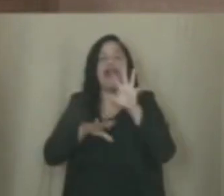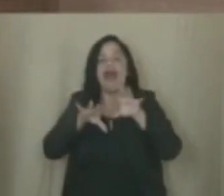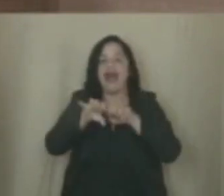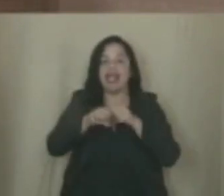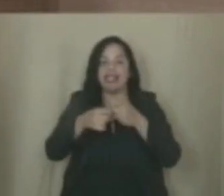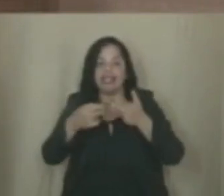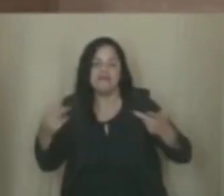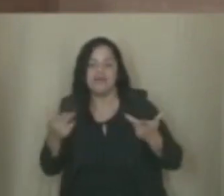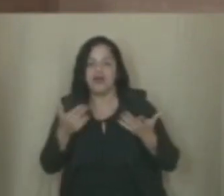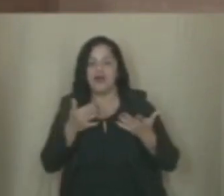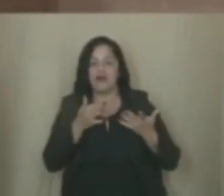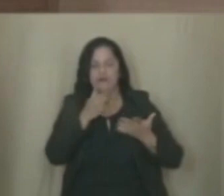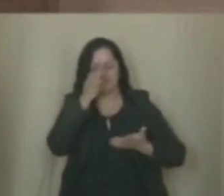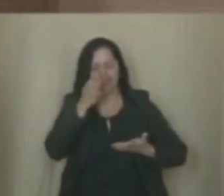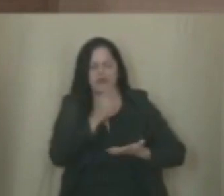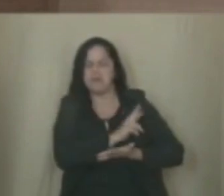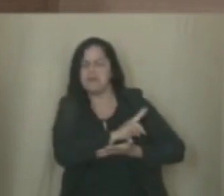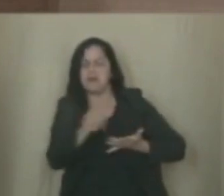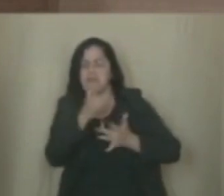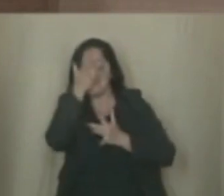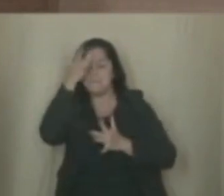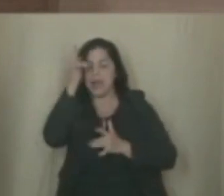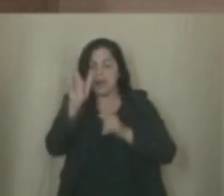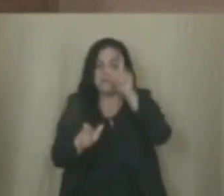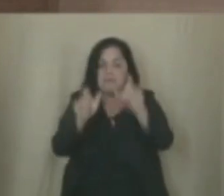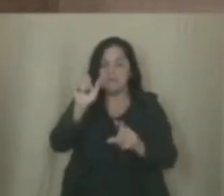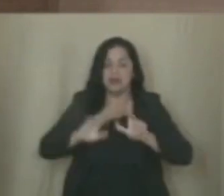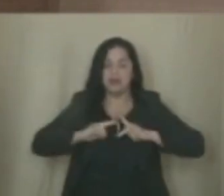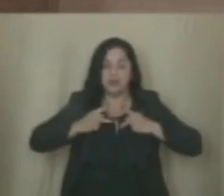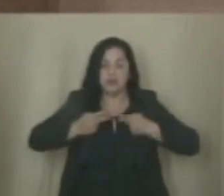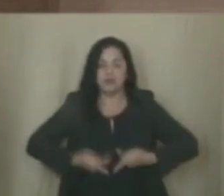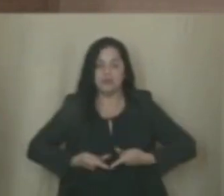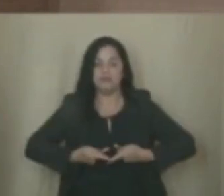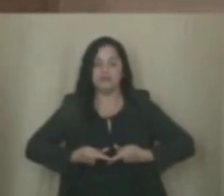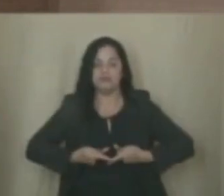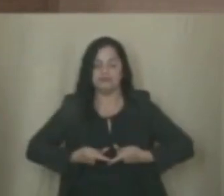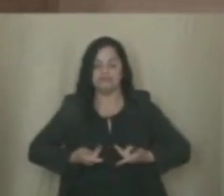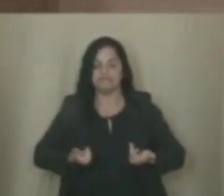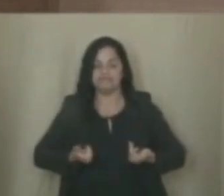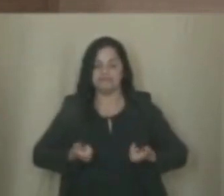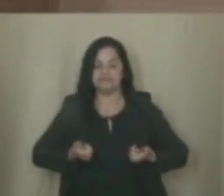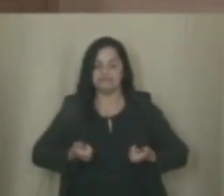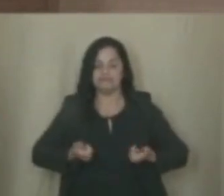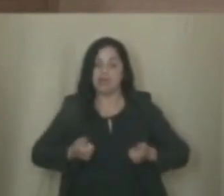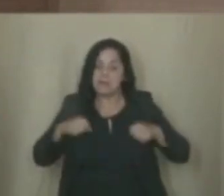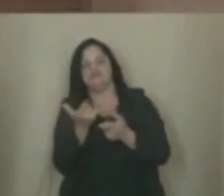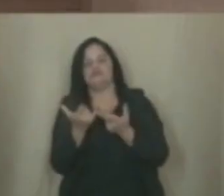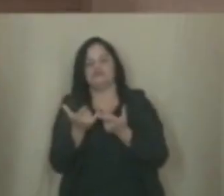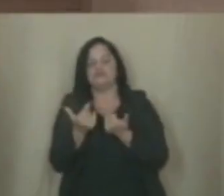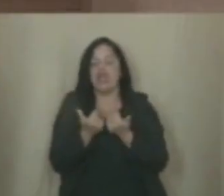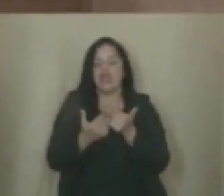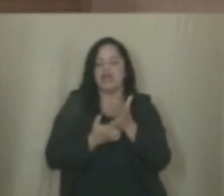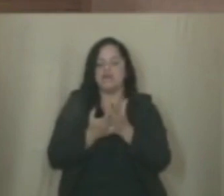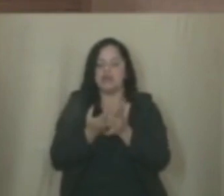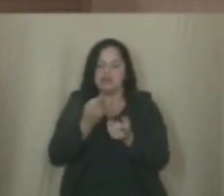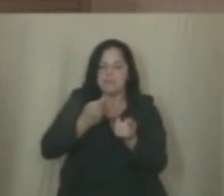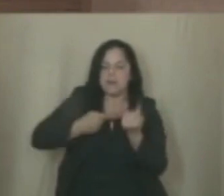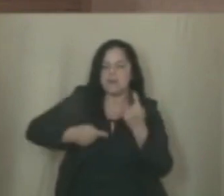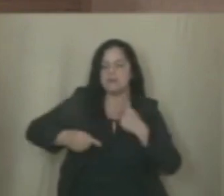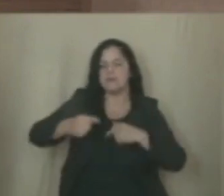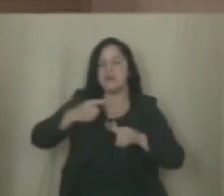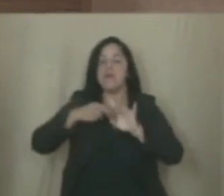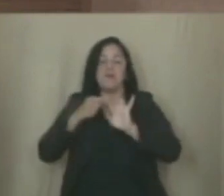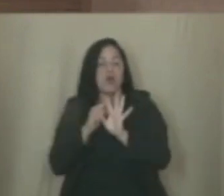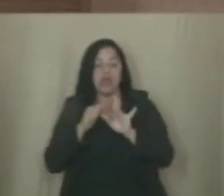fauna e flora, mas pela vida humana, que depende da existência de todo esse ecossistema. As pequenas ações fazem